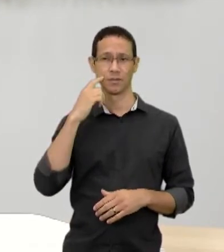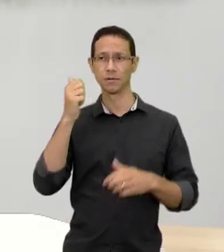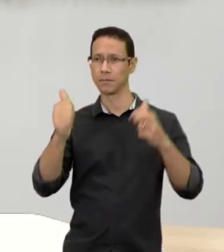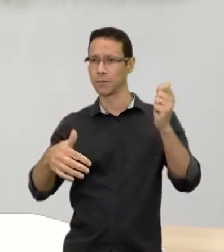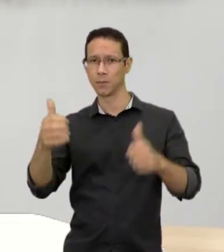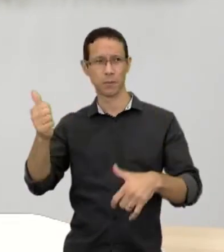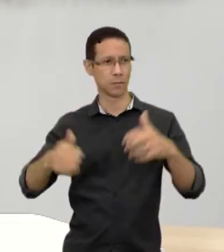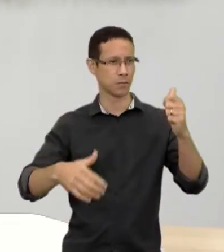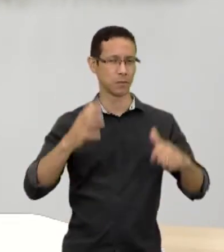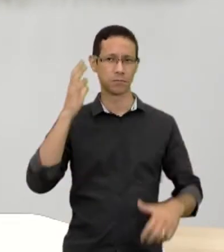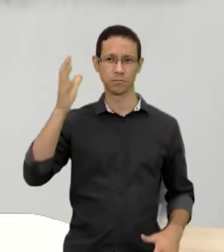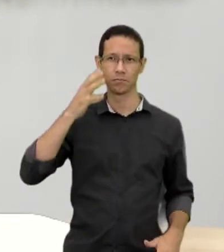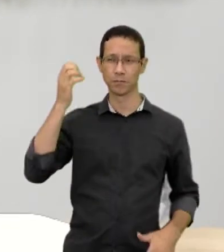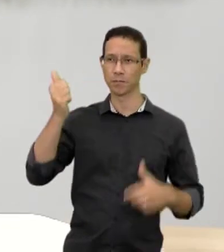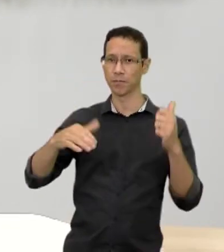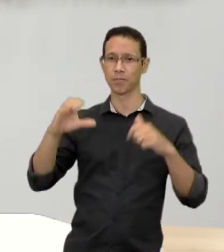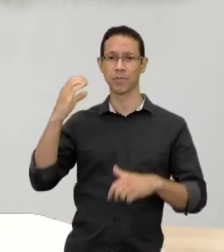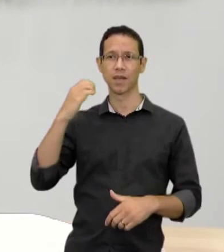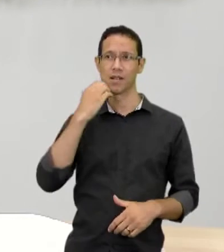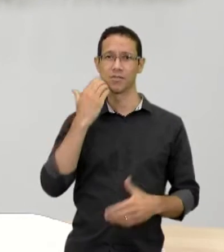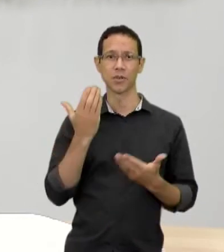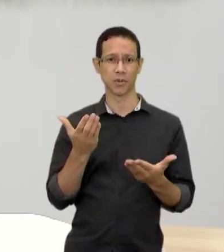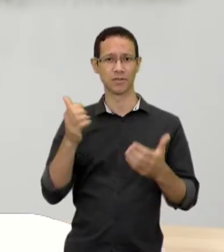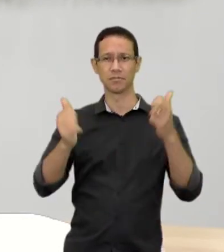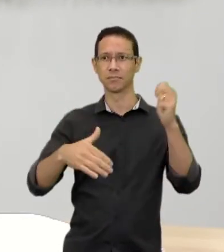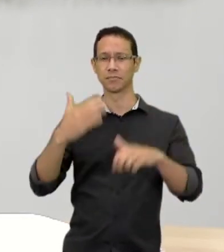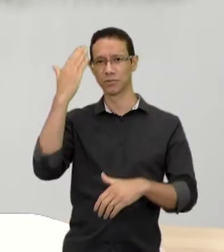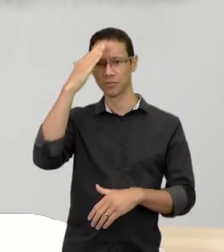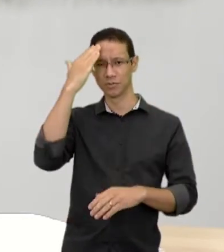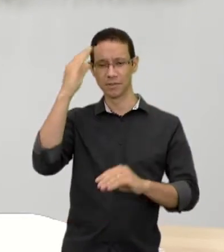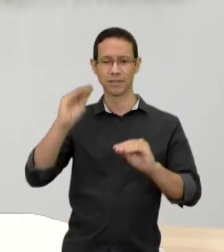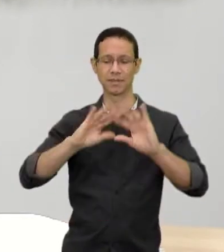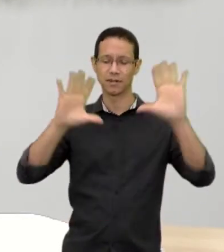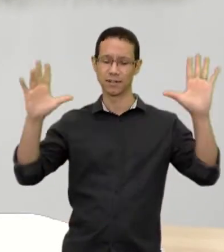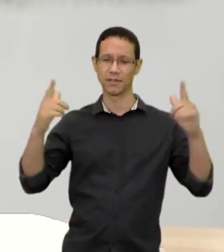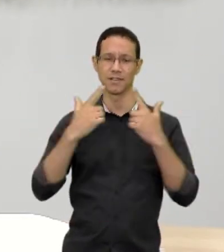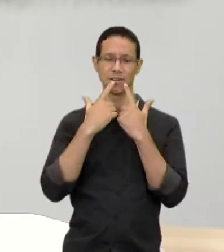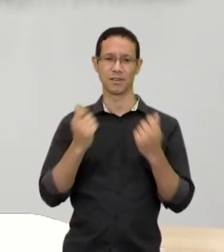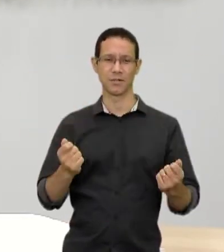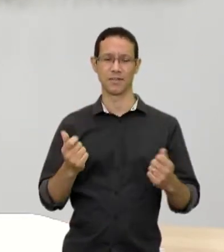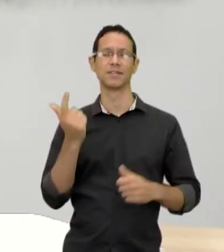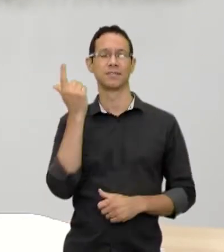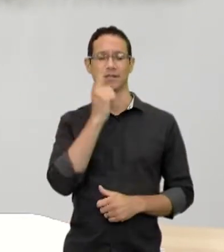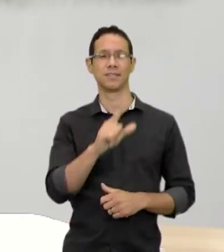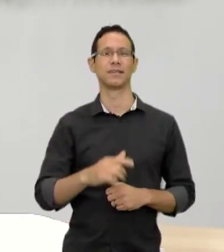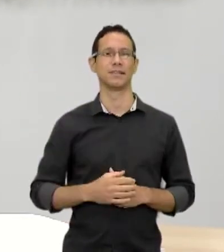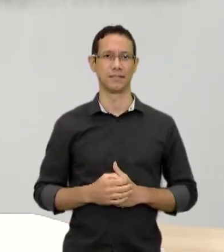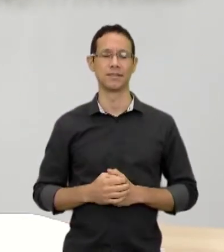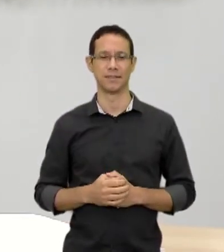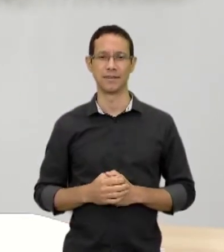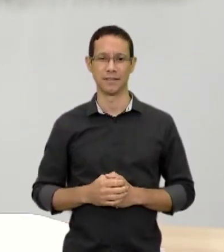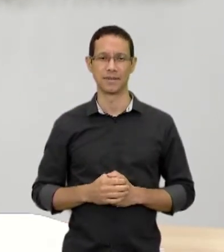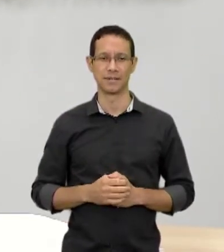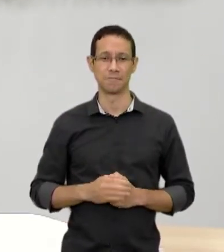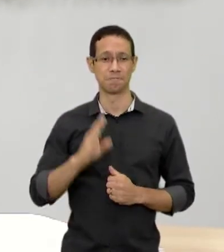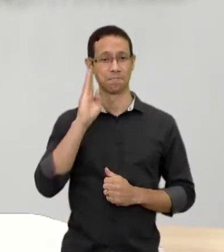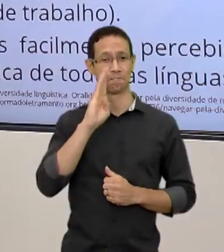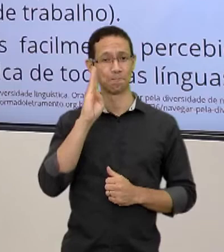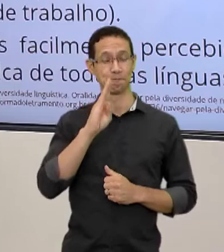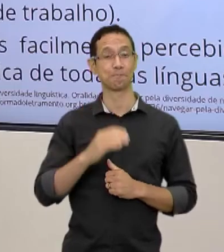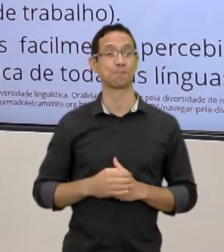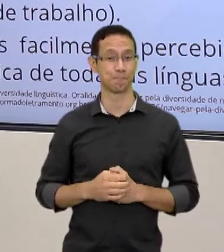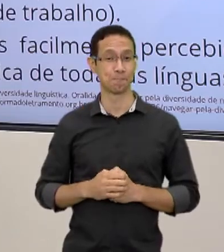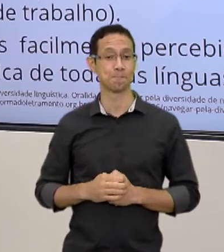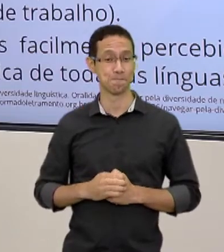dissemina aí a ciência por meio de uma linguagem muito acessível, né? Sim. Muito legal. E é